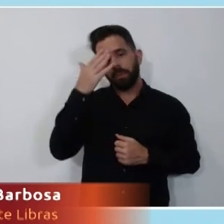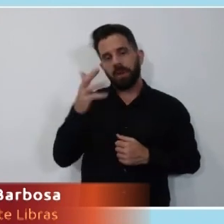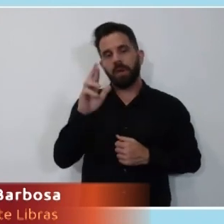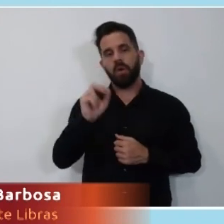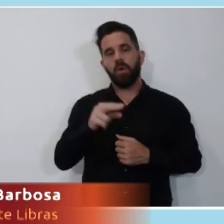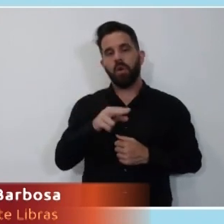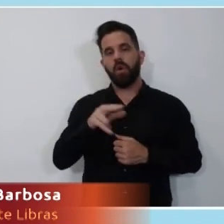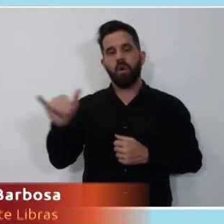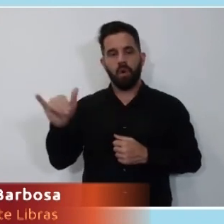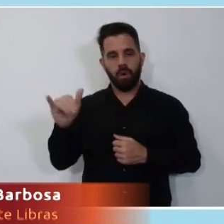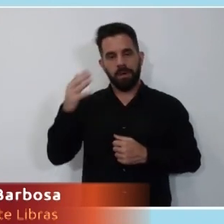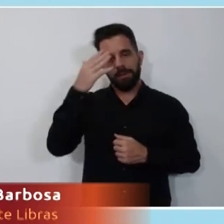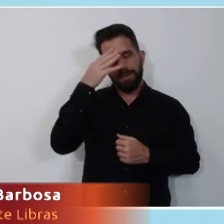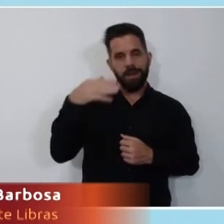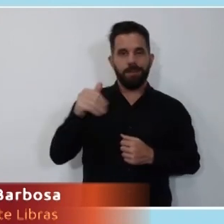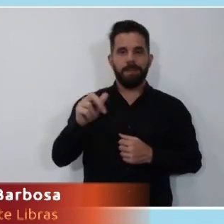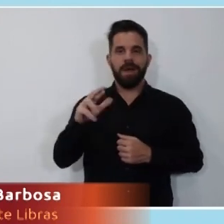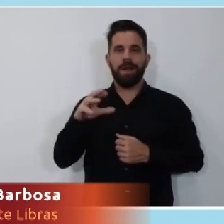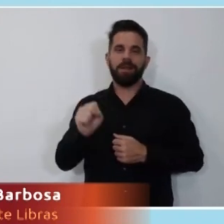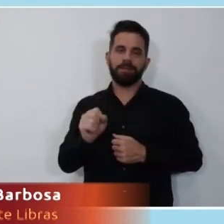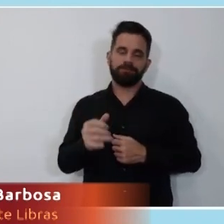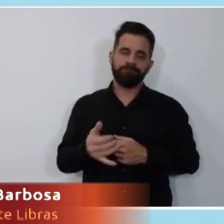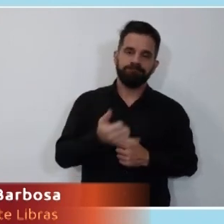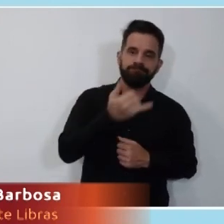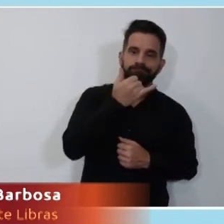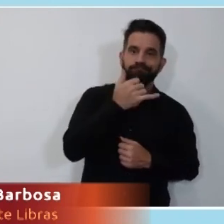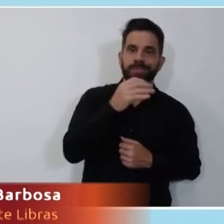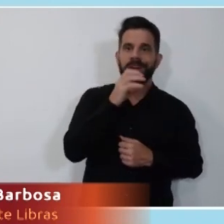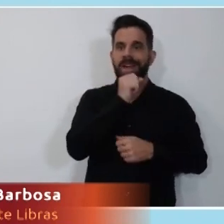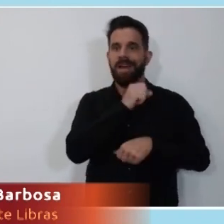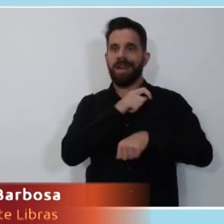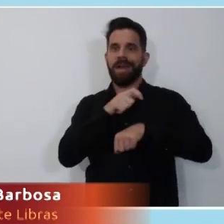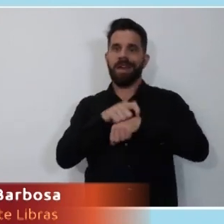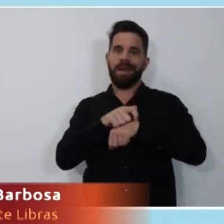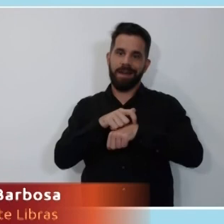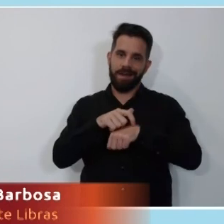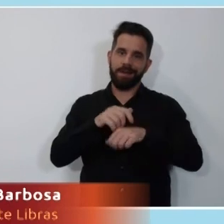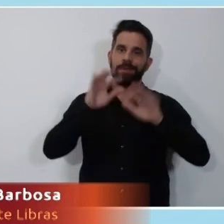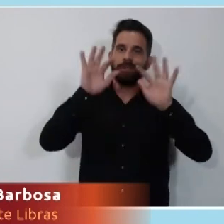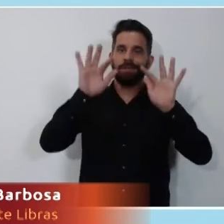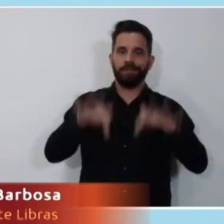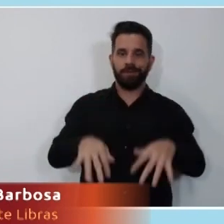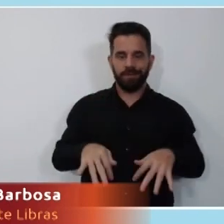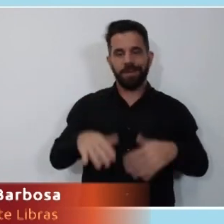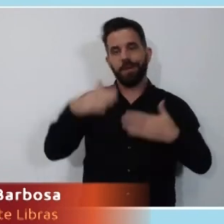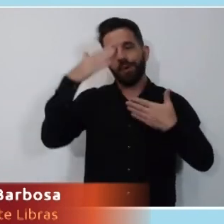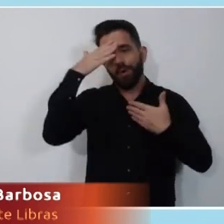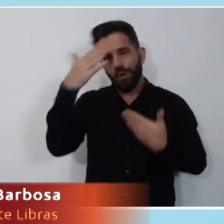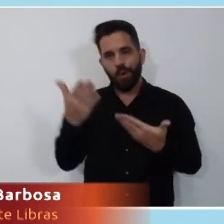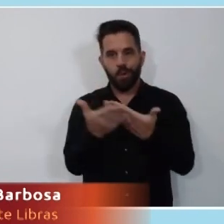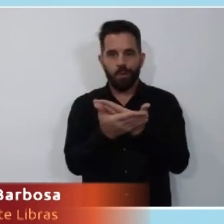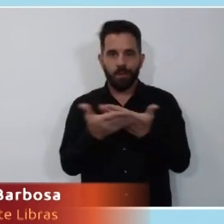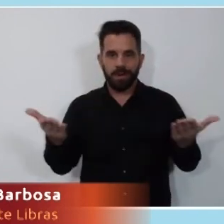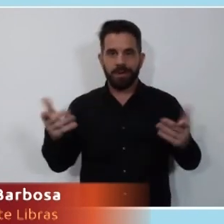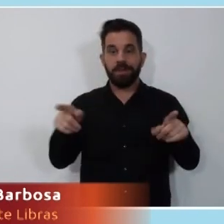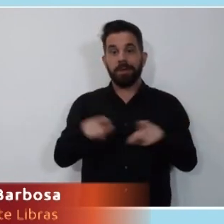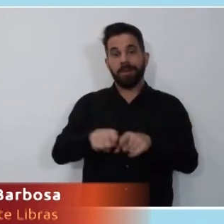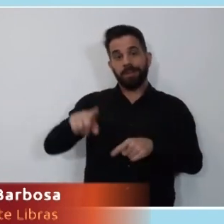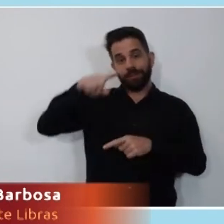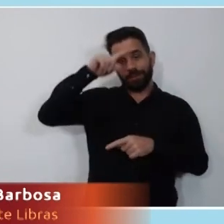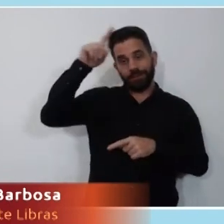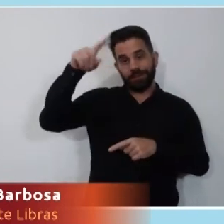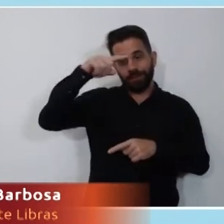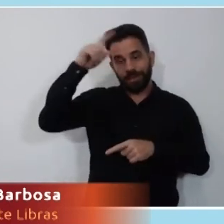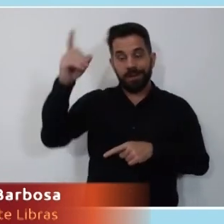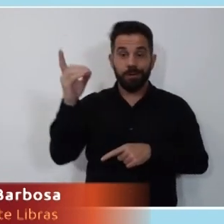pela presença de vocês. Vou ter que despedir bem rapidinho, porque o nosso programa já está chegando ao fim. Obrigada novamente ao professor Diego e ao